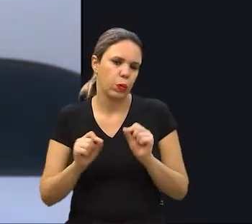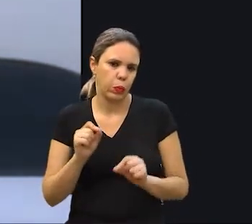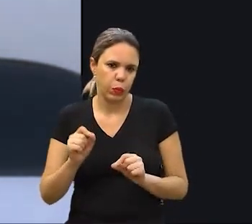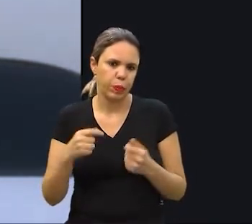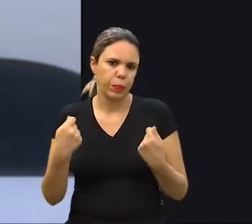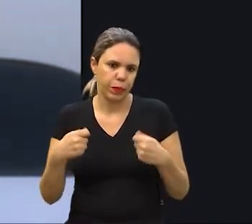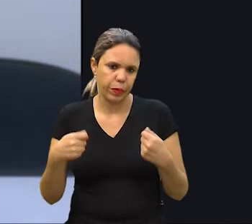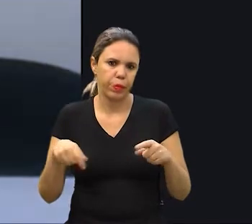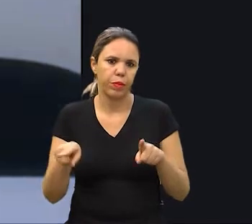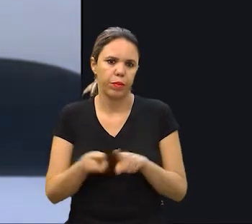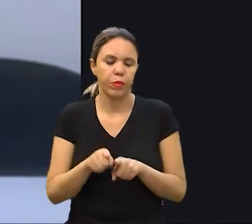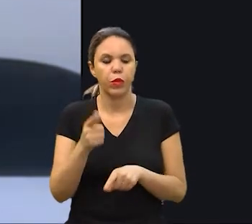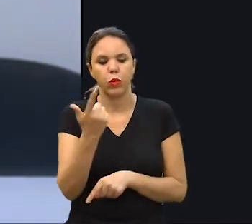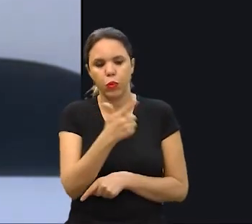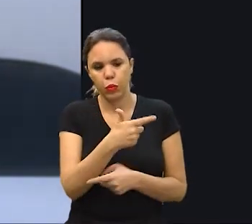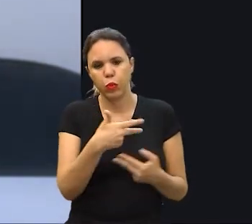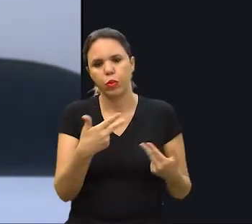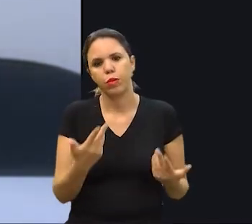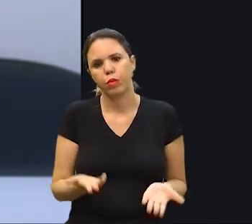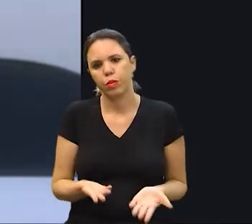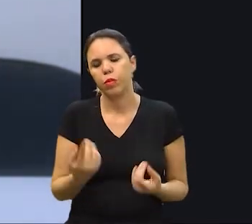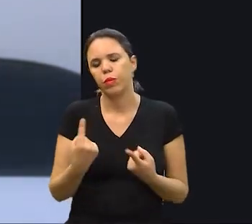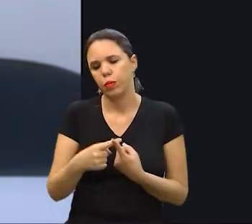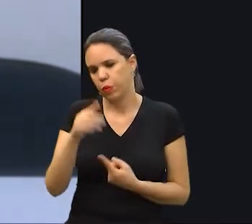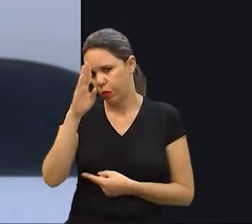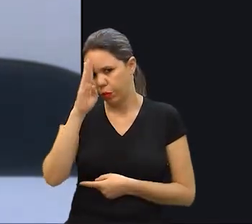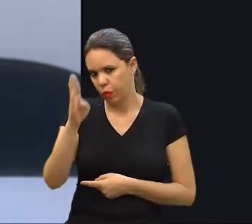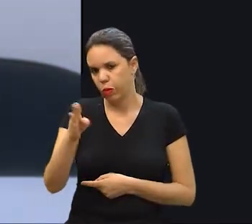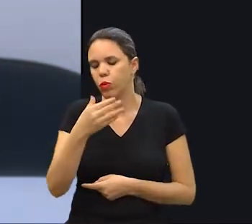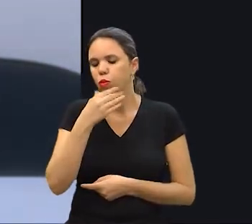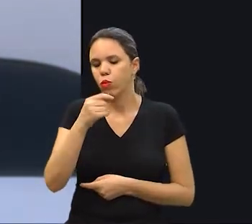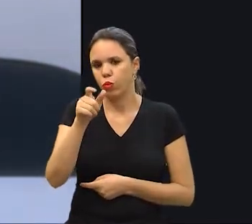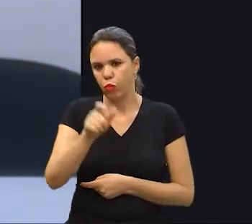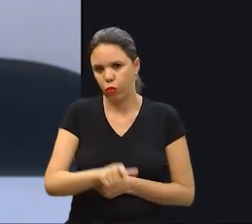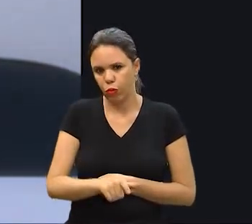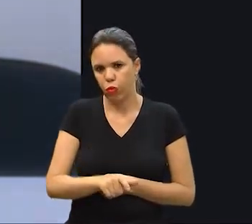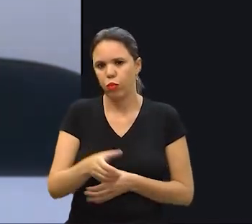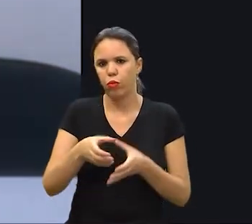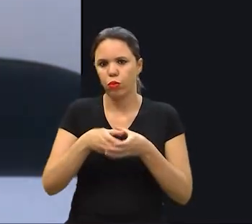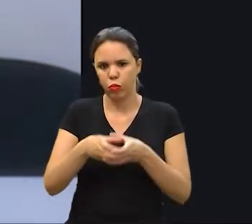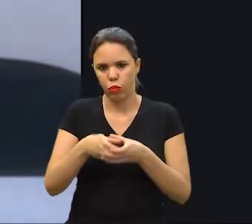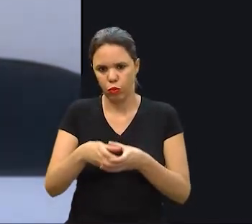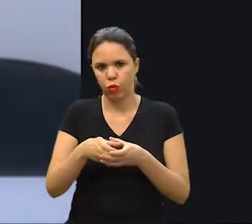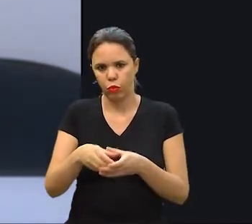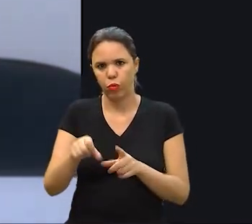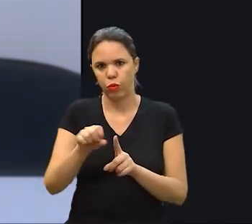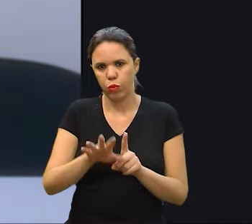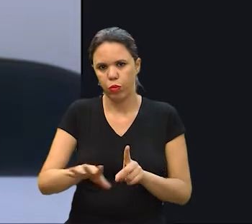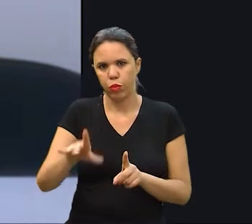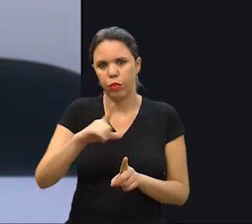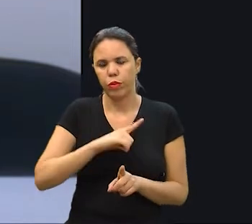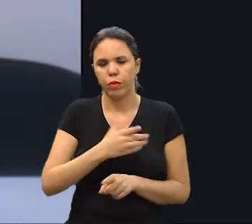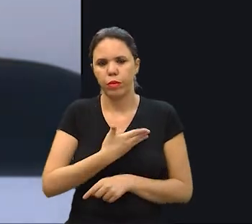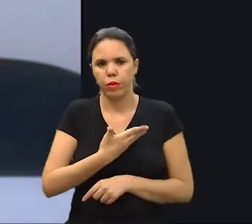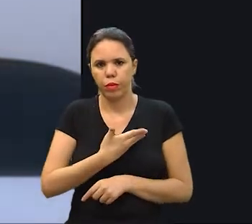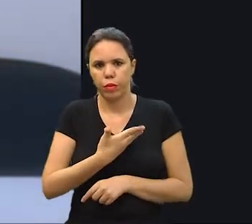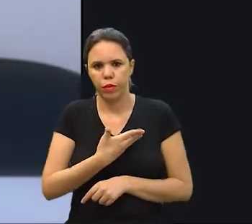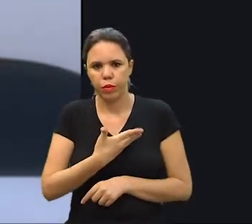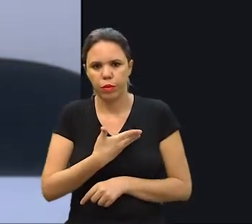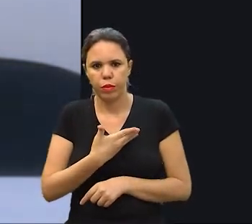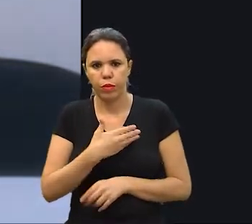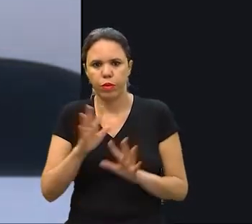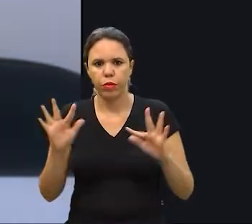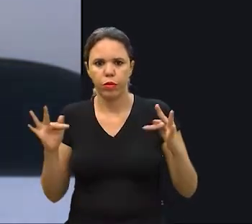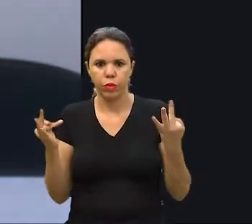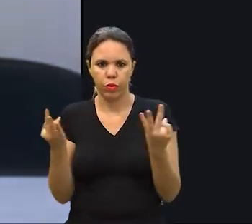É preciso também trabalhar com o outro lado, porque principalmente esse homem, ele convive na sociedade, ele tem amigos,